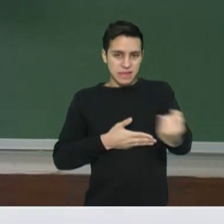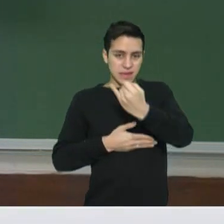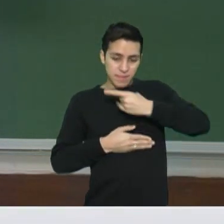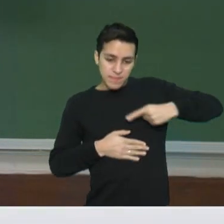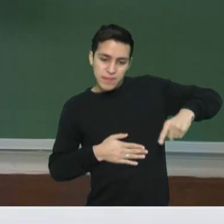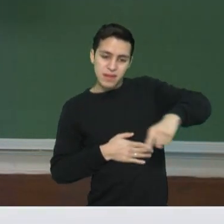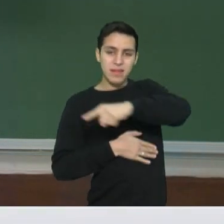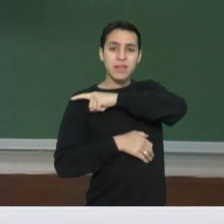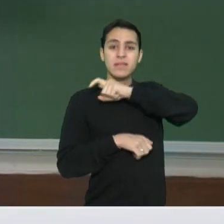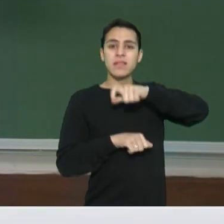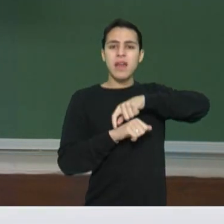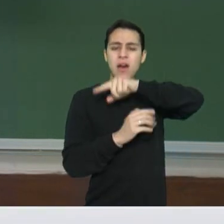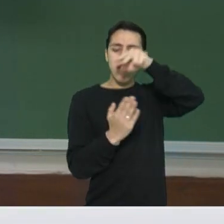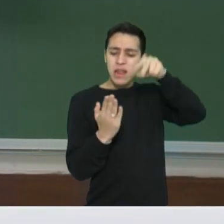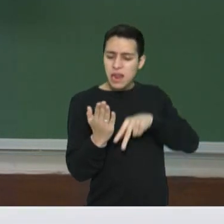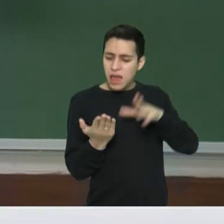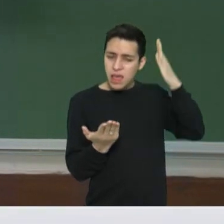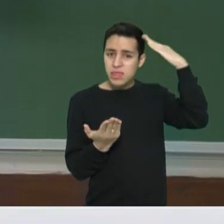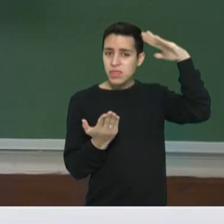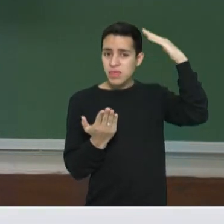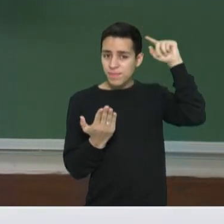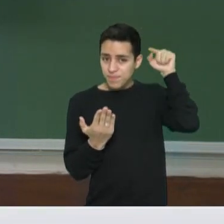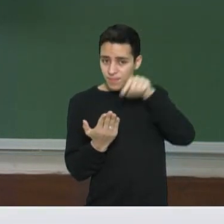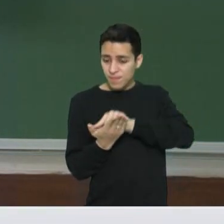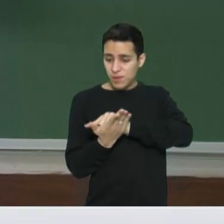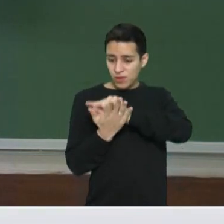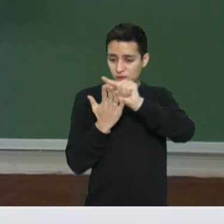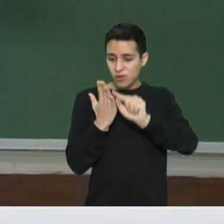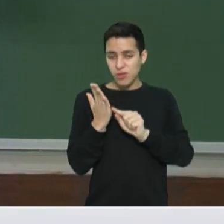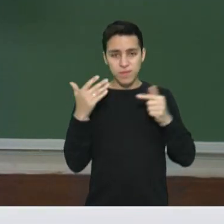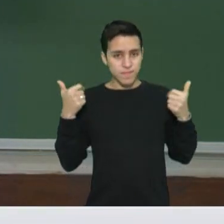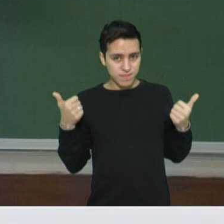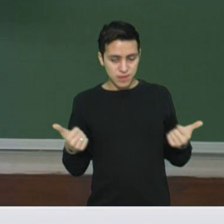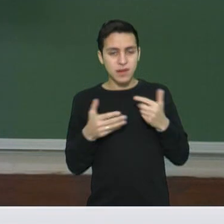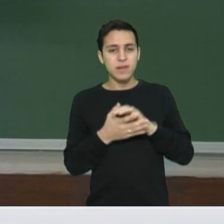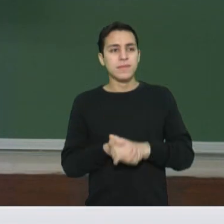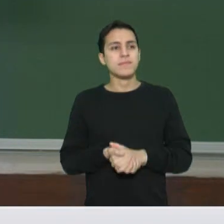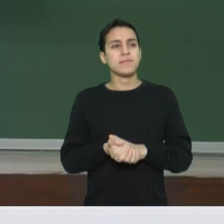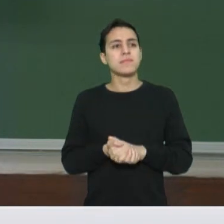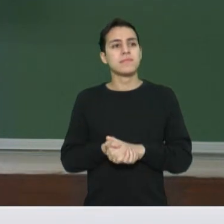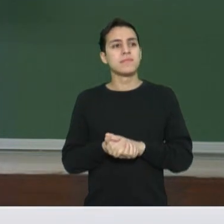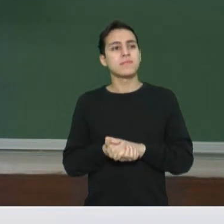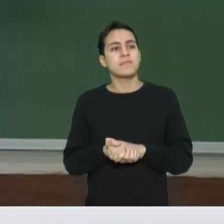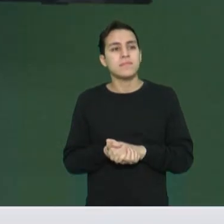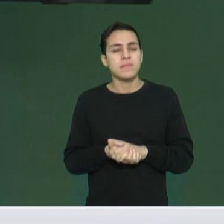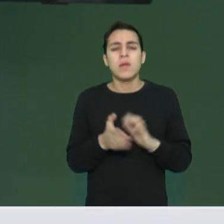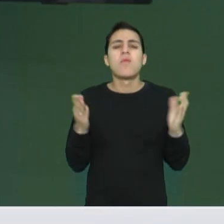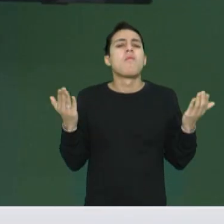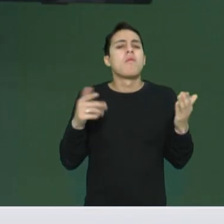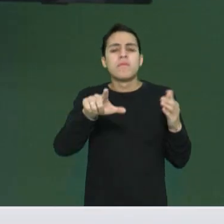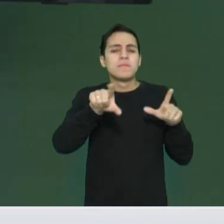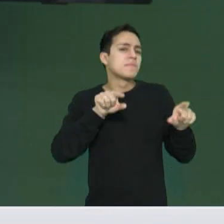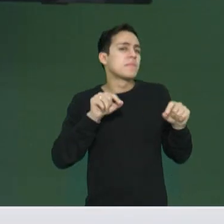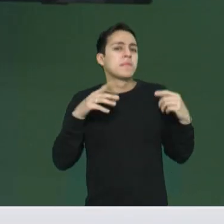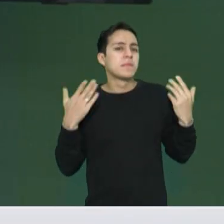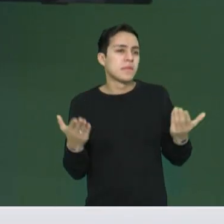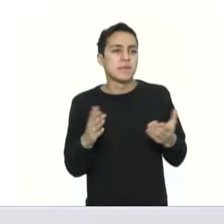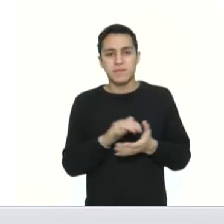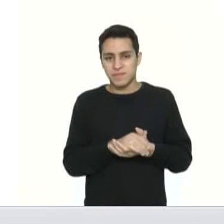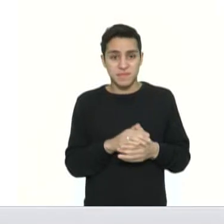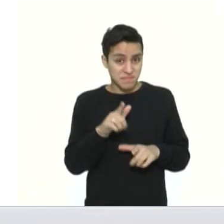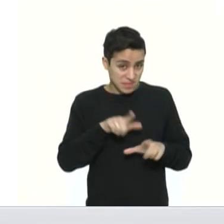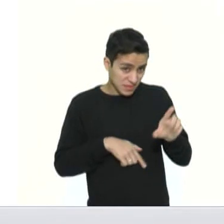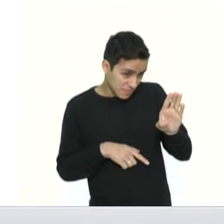ao ler e interpretar o gênero, tá? Então, lá. Qual que você marcou? Você marcou a